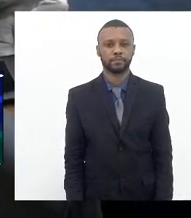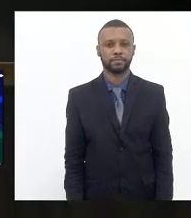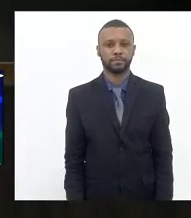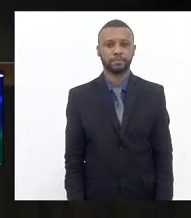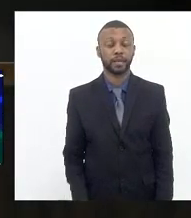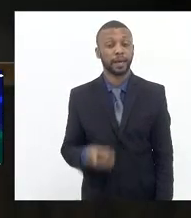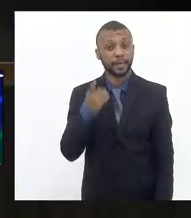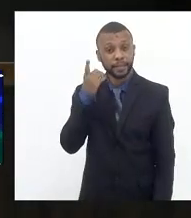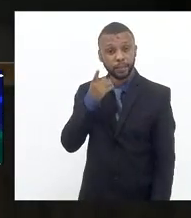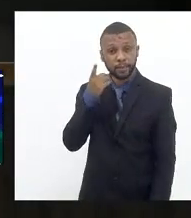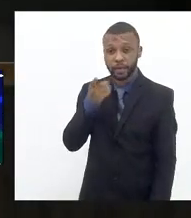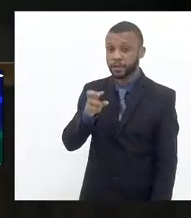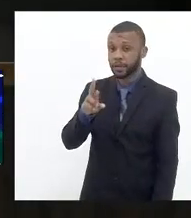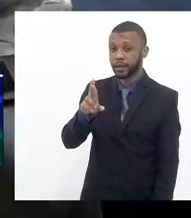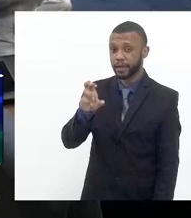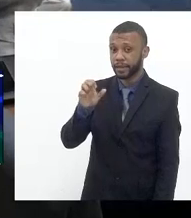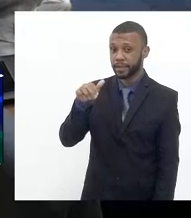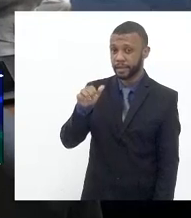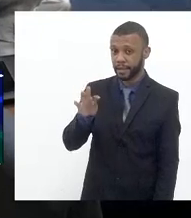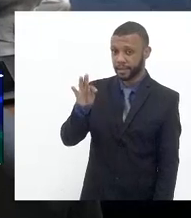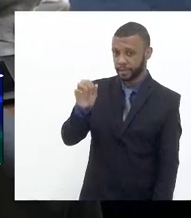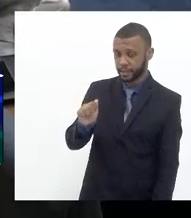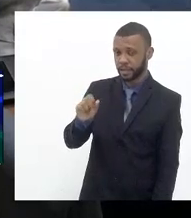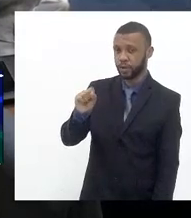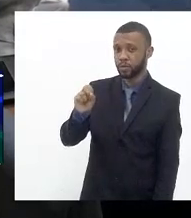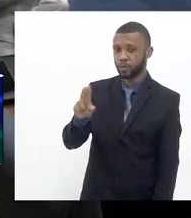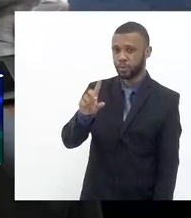Deputada Renata Souza, por favor.